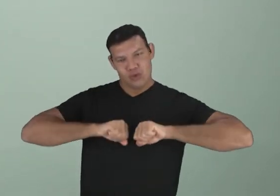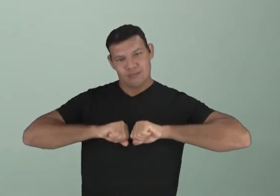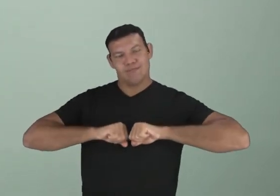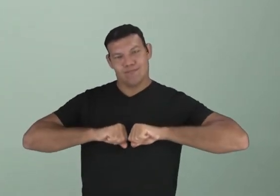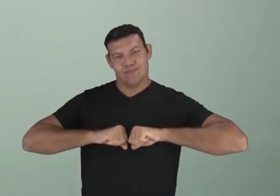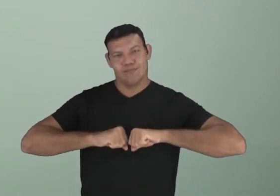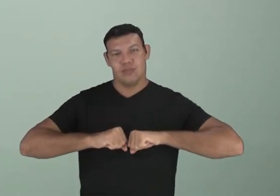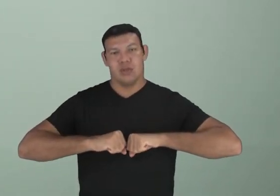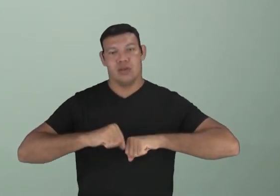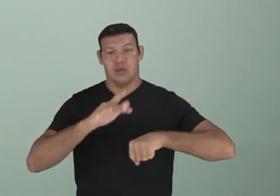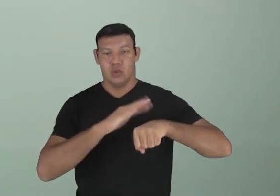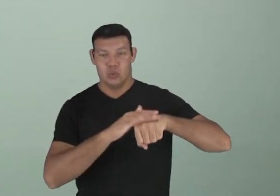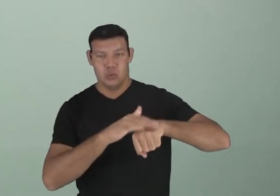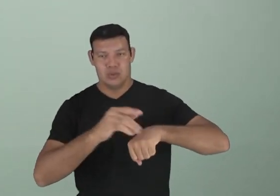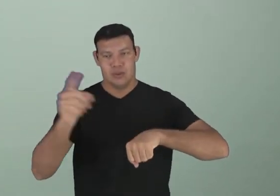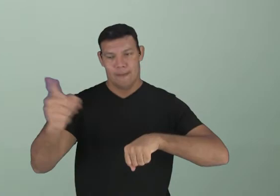tá?